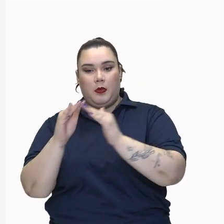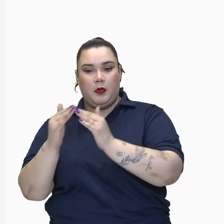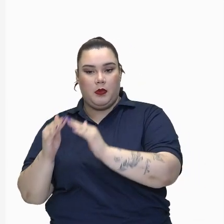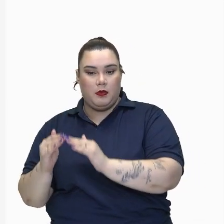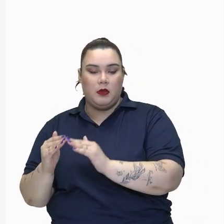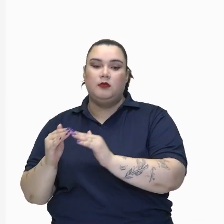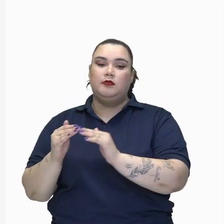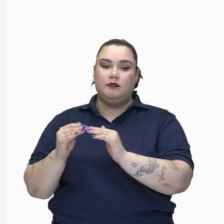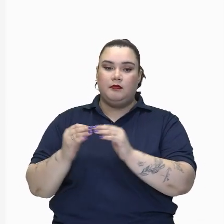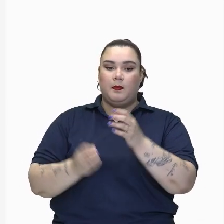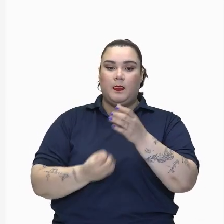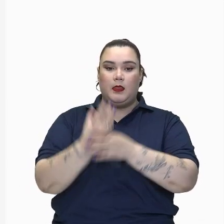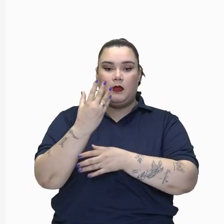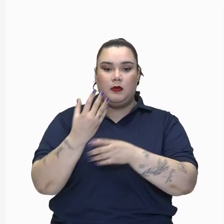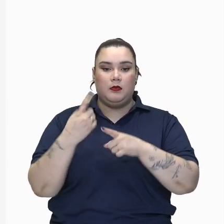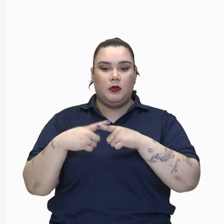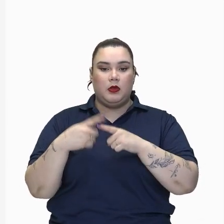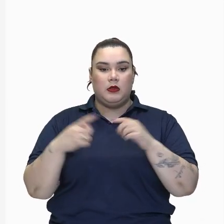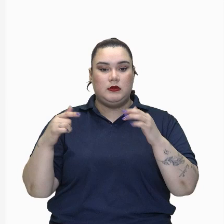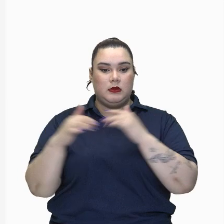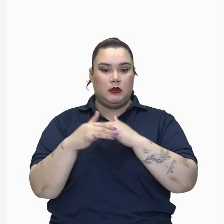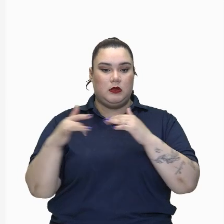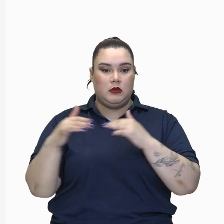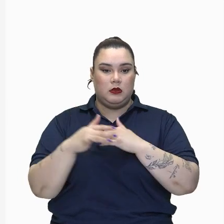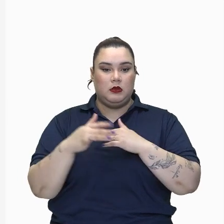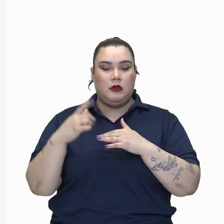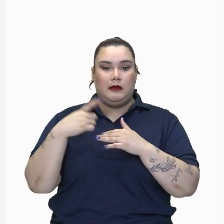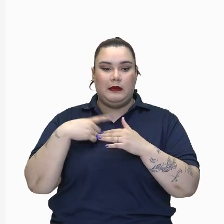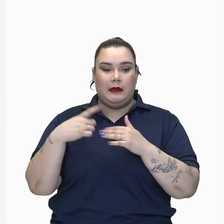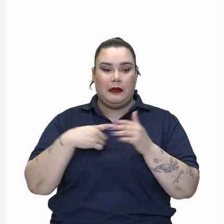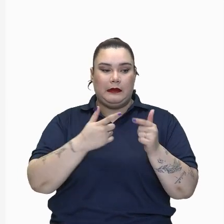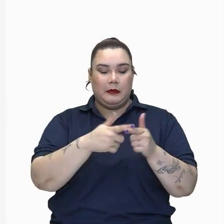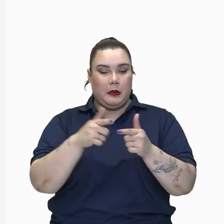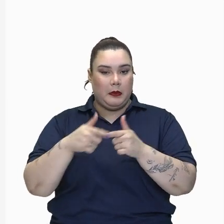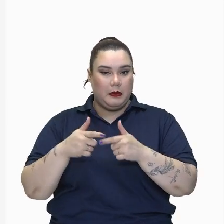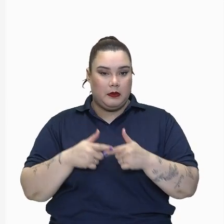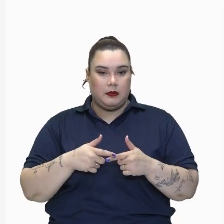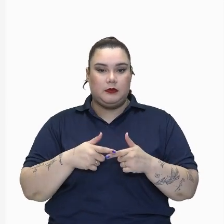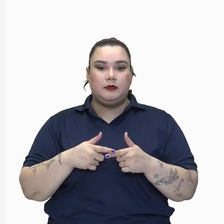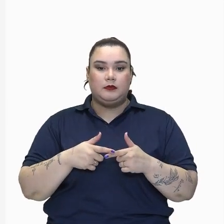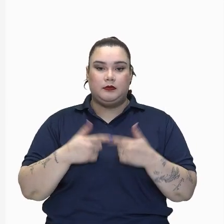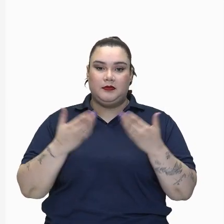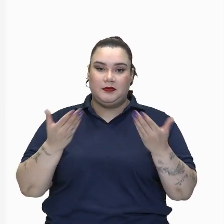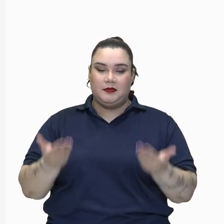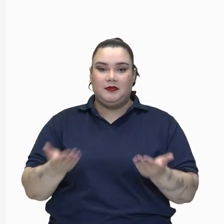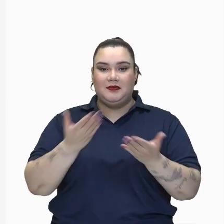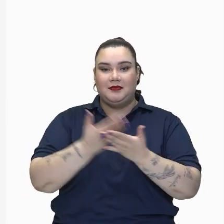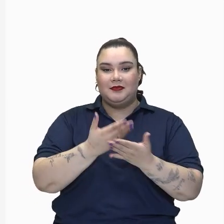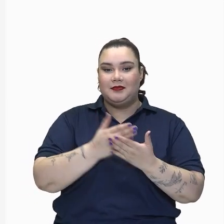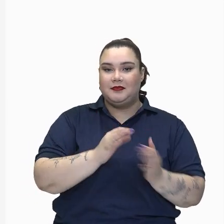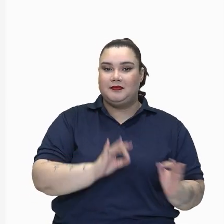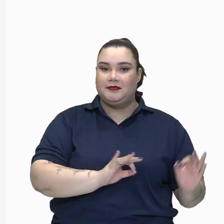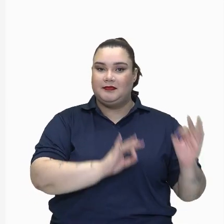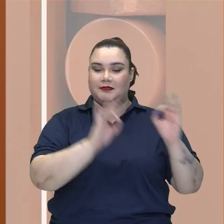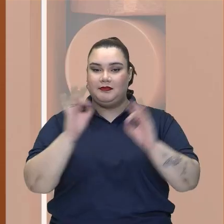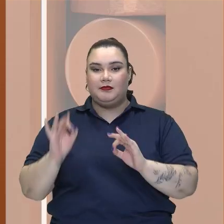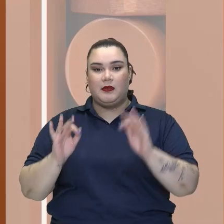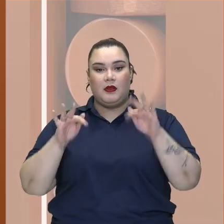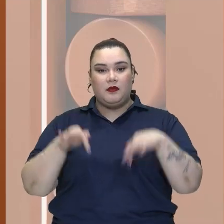à medida que o centro urbano estava saturado. Então, esta foi a nossa aula sobre